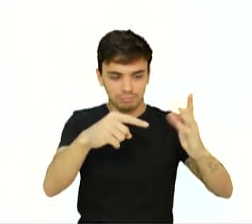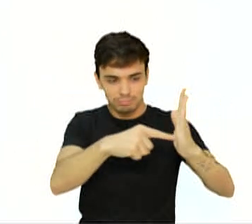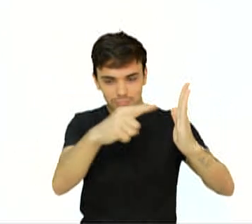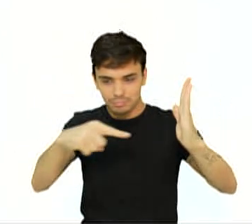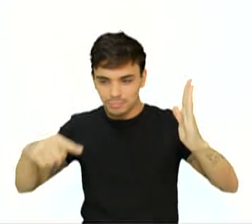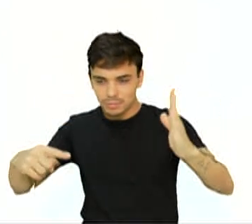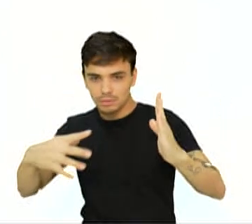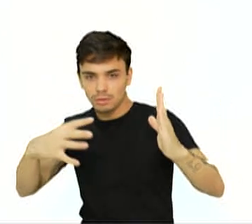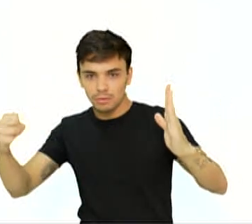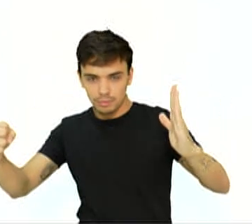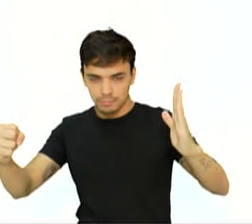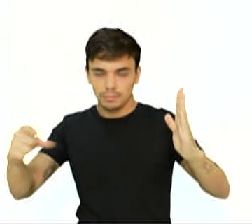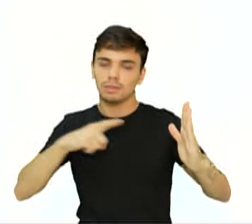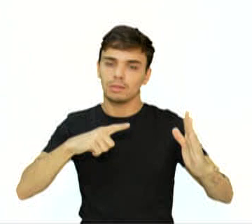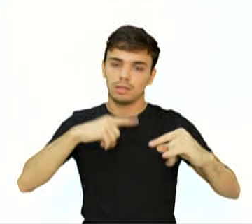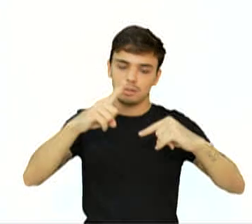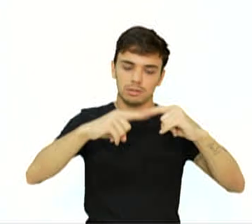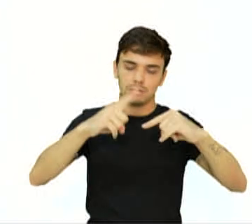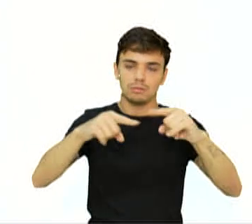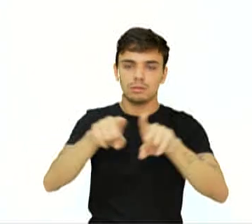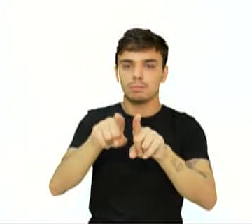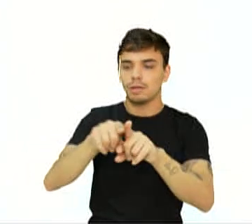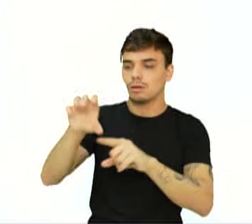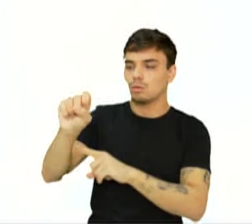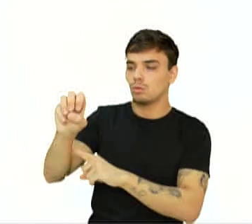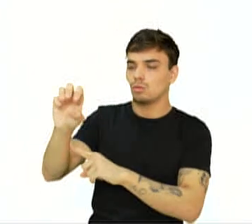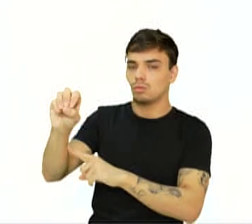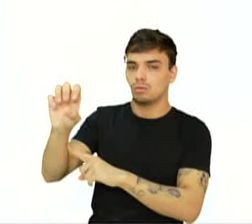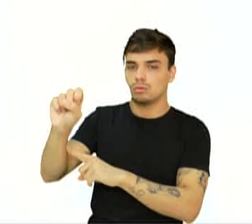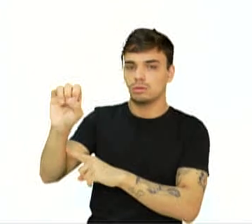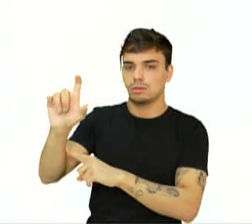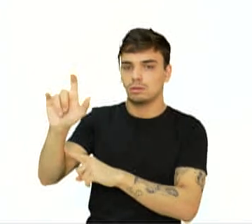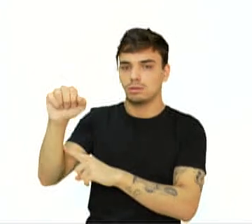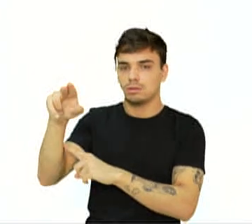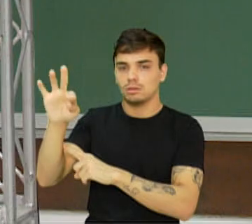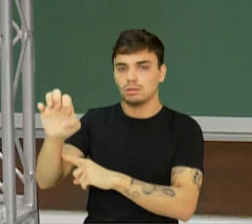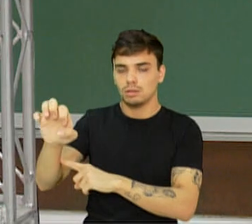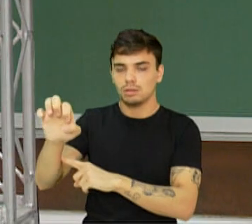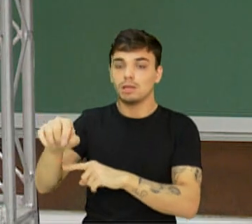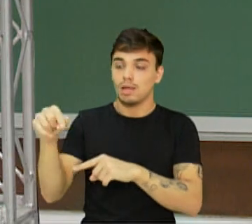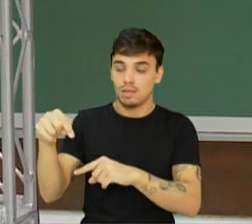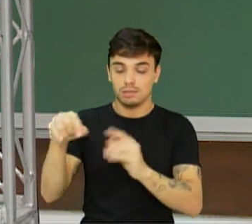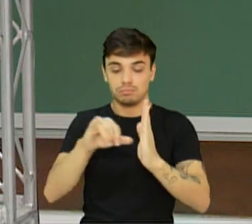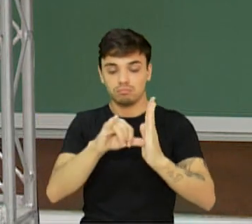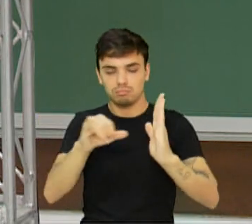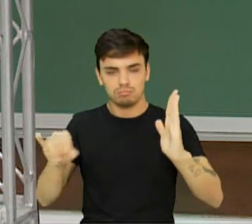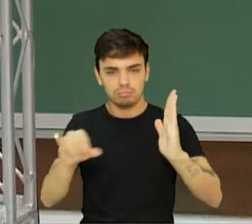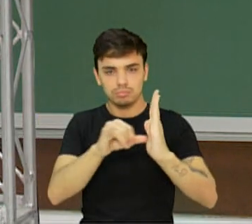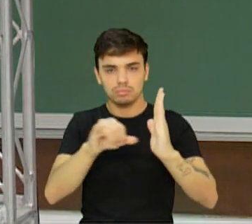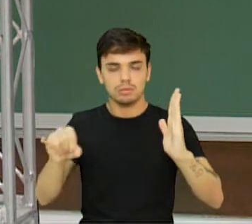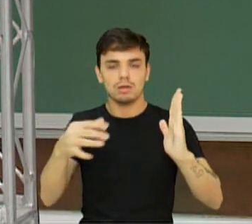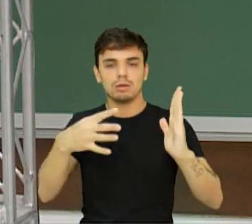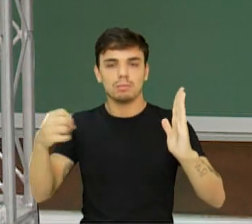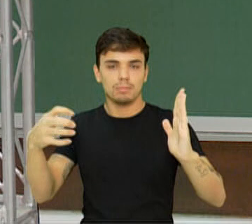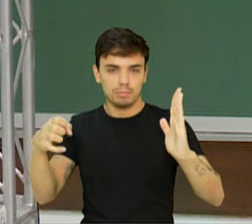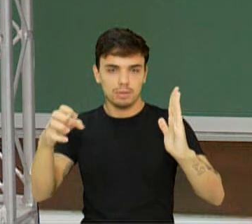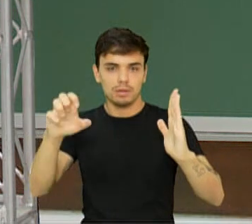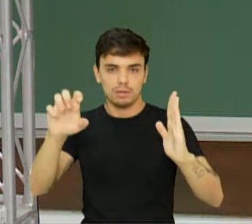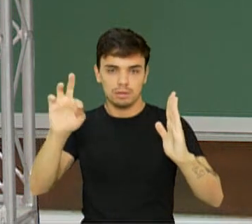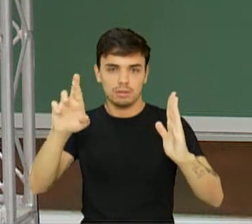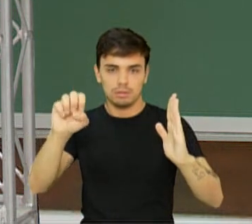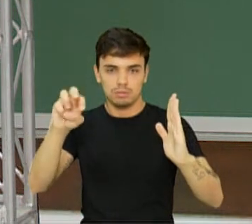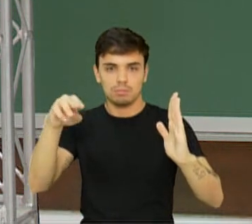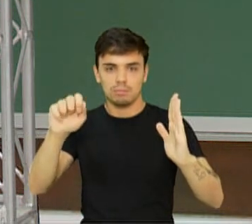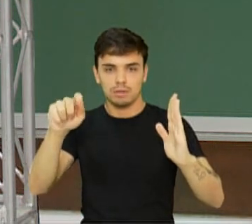né, normalmente tem um circuito chamado circuito oscilante. É um circuito que, ao receber um sinal